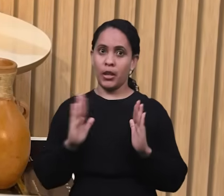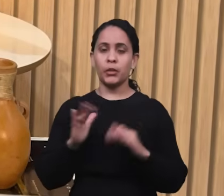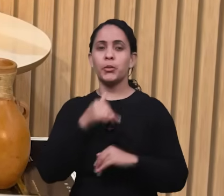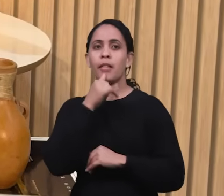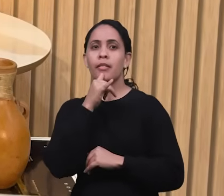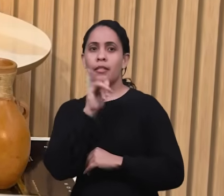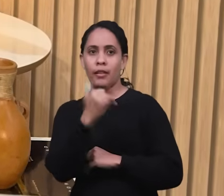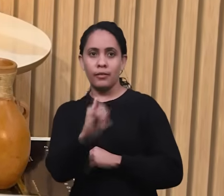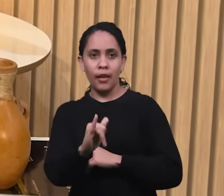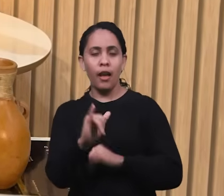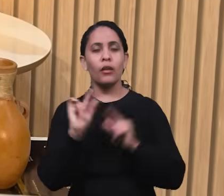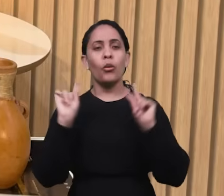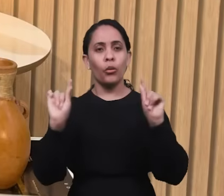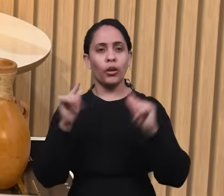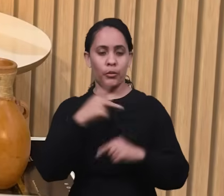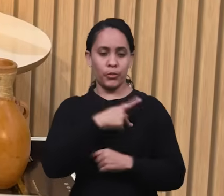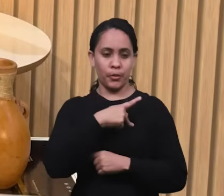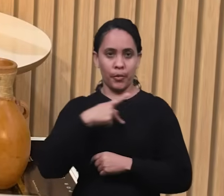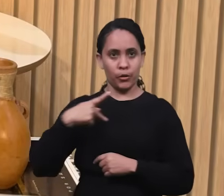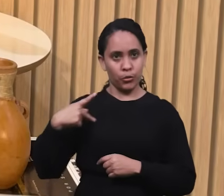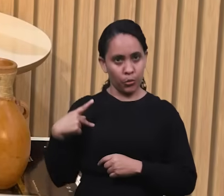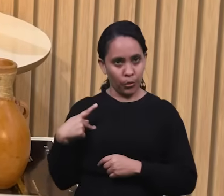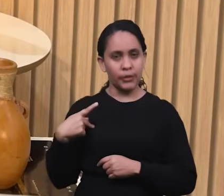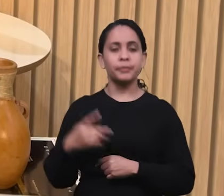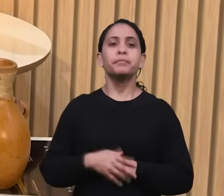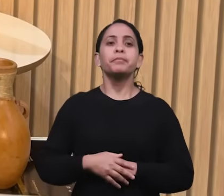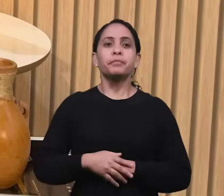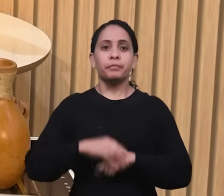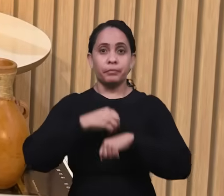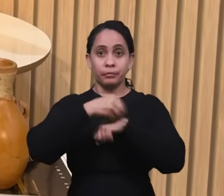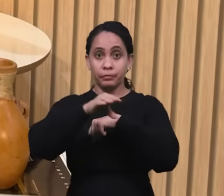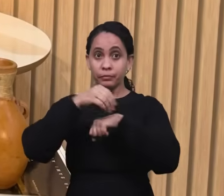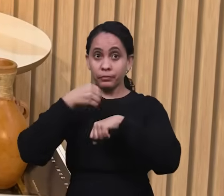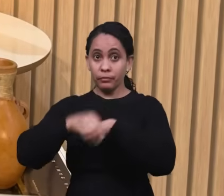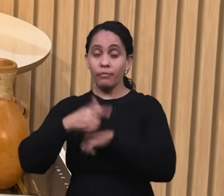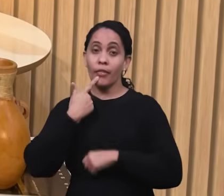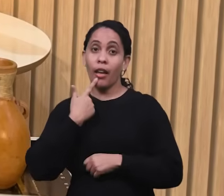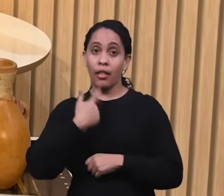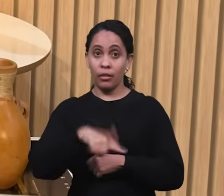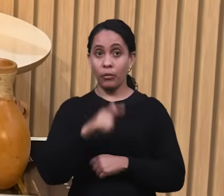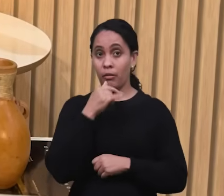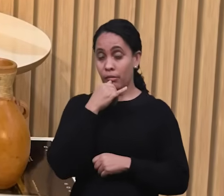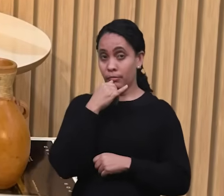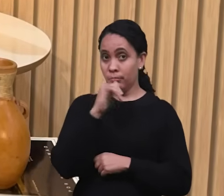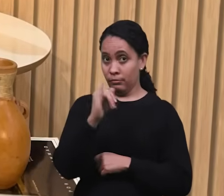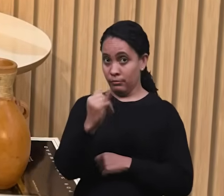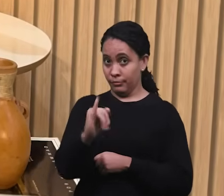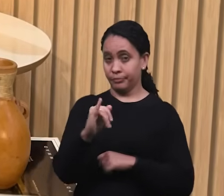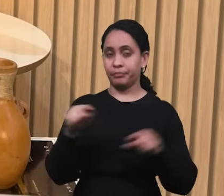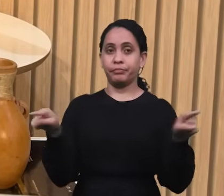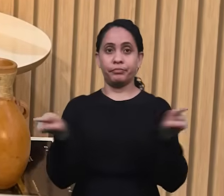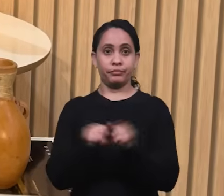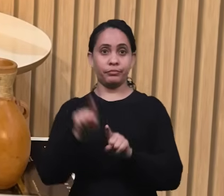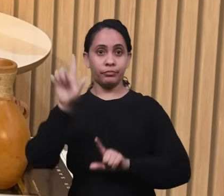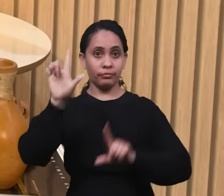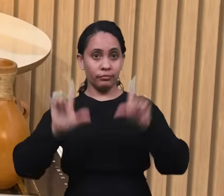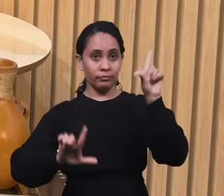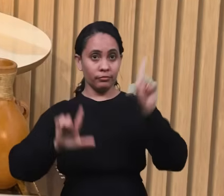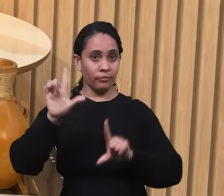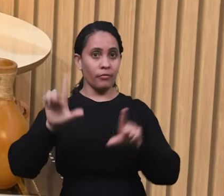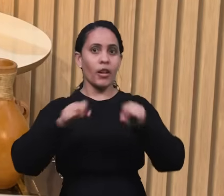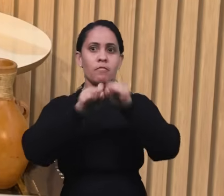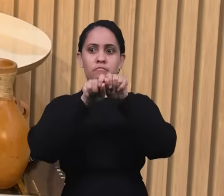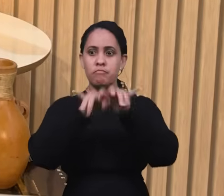os pastores, eles transmitiram esse programa em língua italiana através de um canal de televisão que teve o